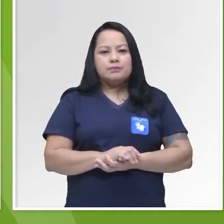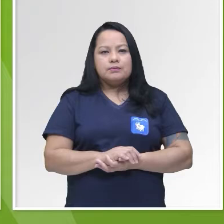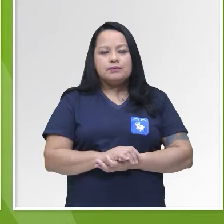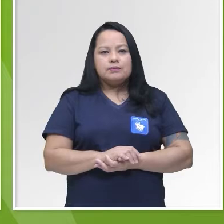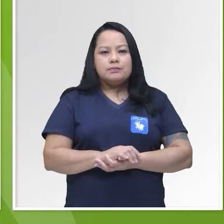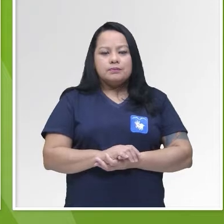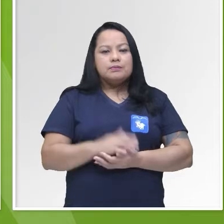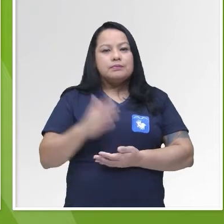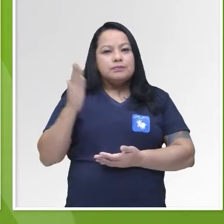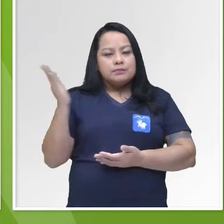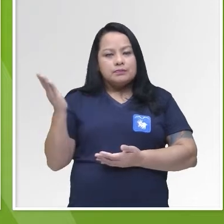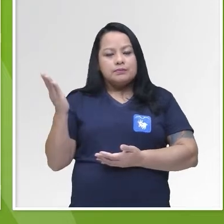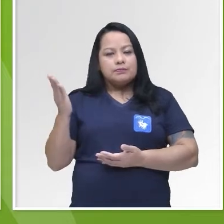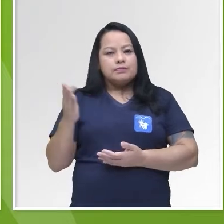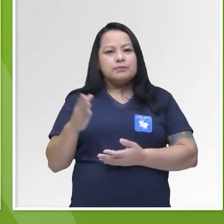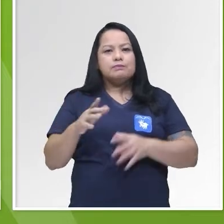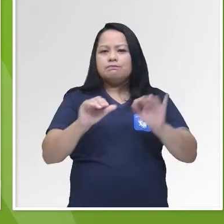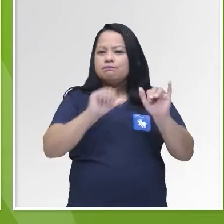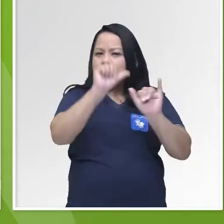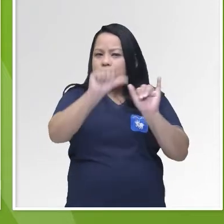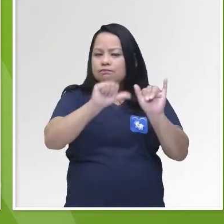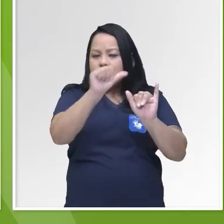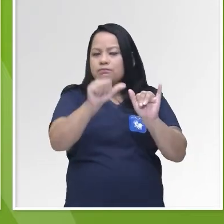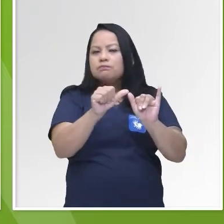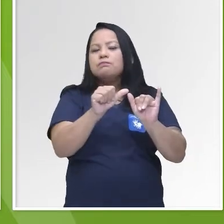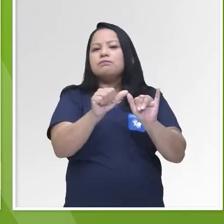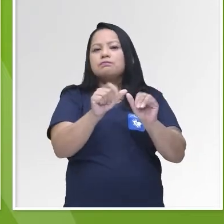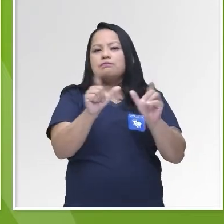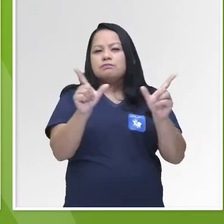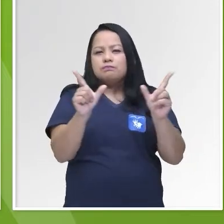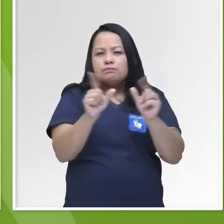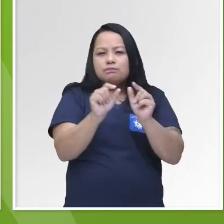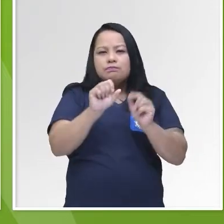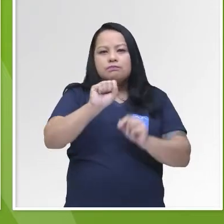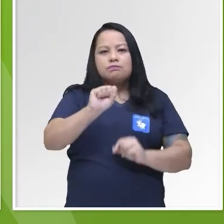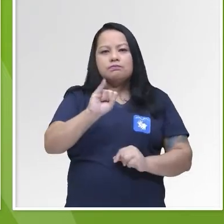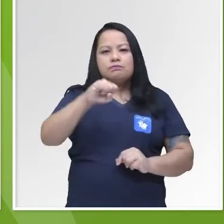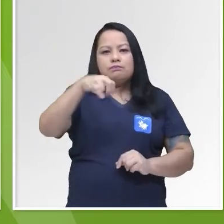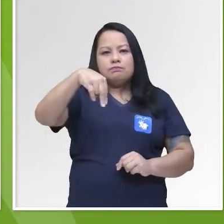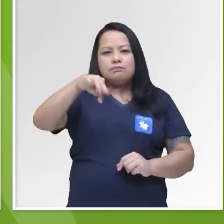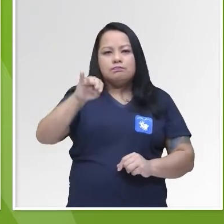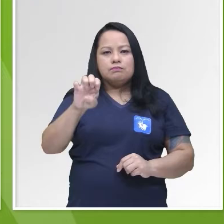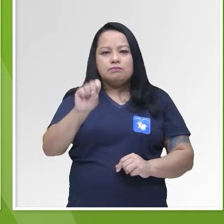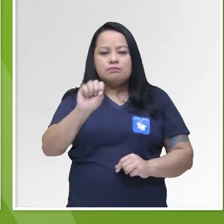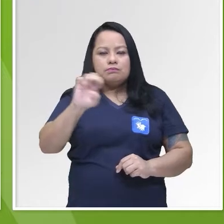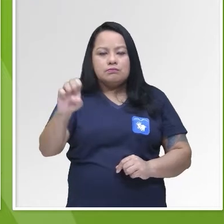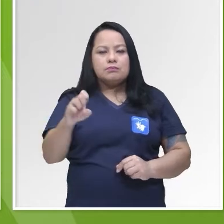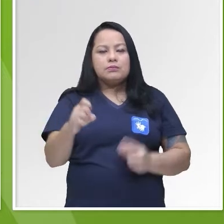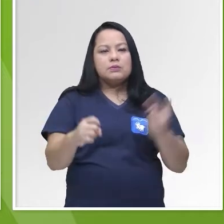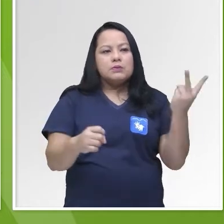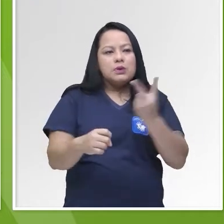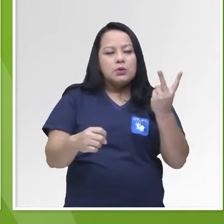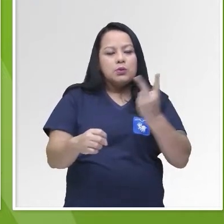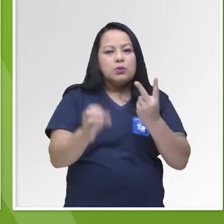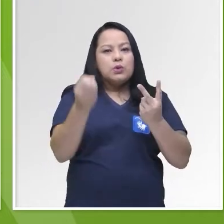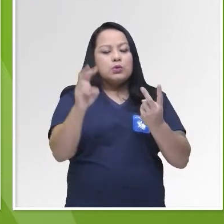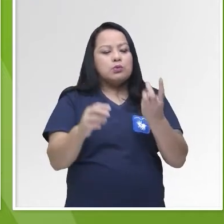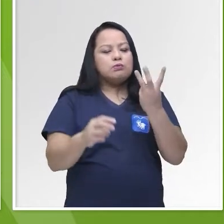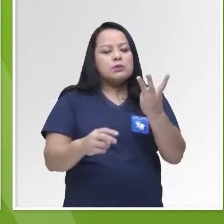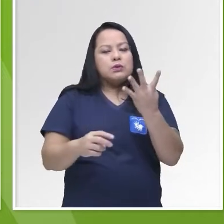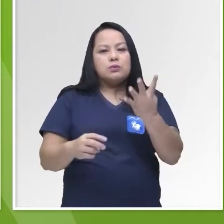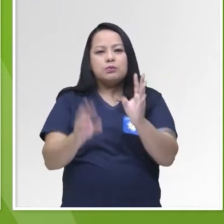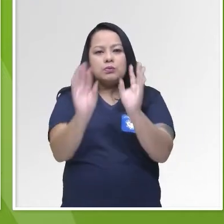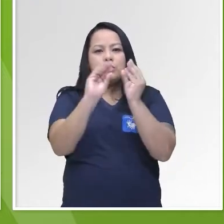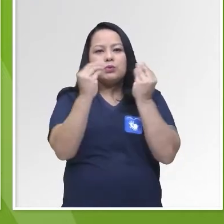Tá? Isso aqui é uma reação de síntese ou adição, quando eu tenho duas ou mais substâncias